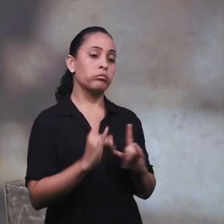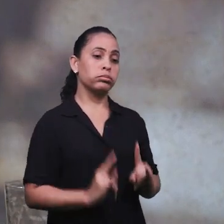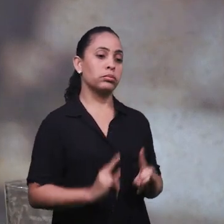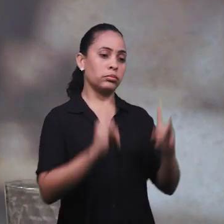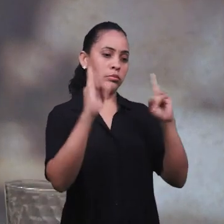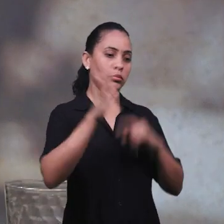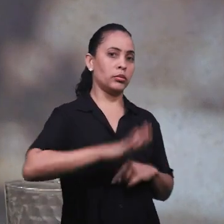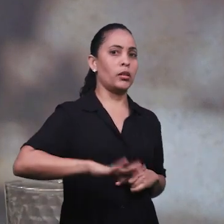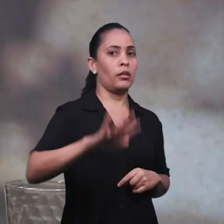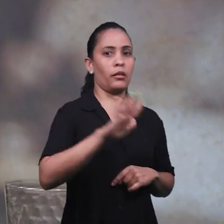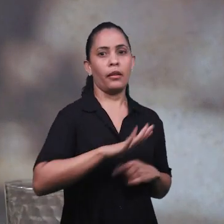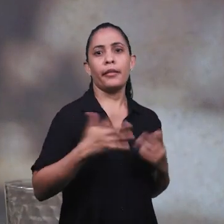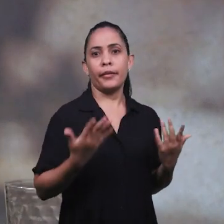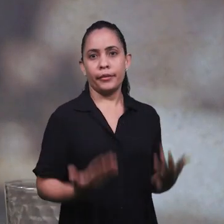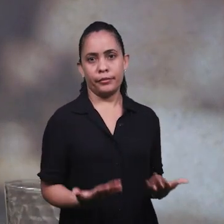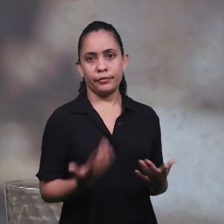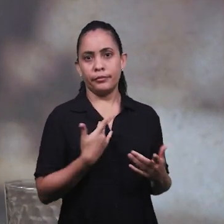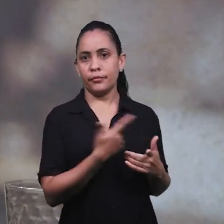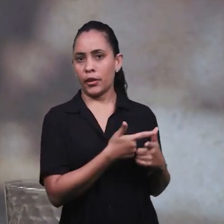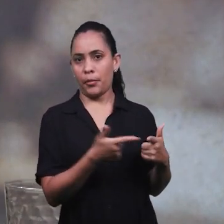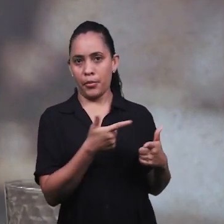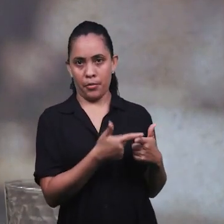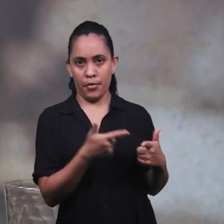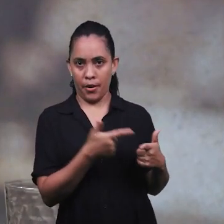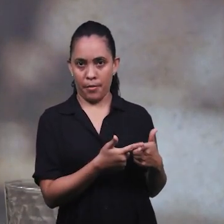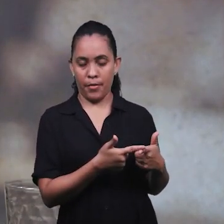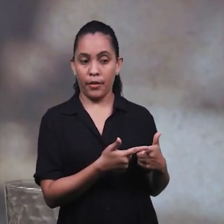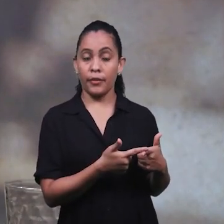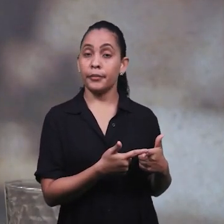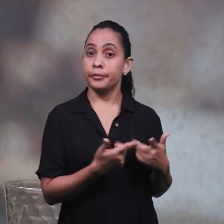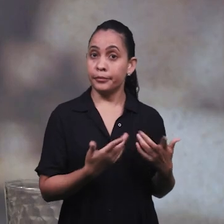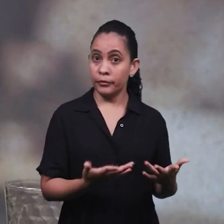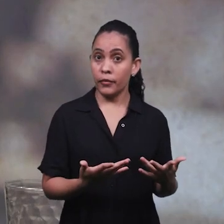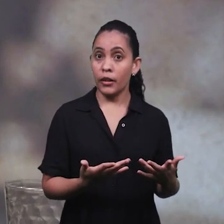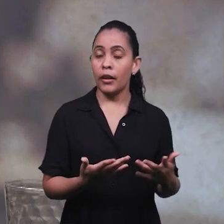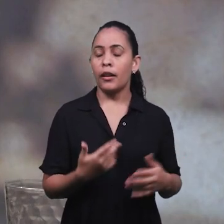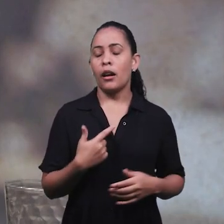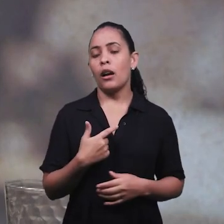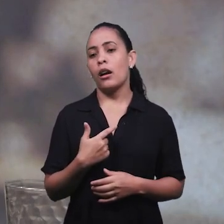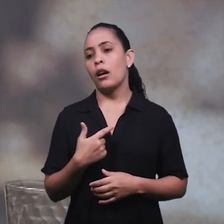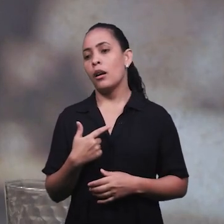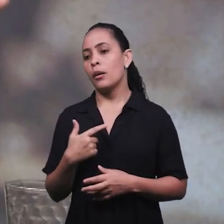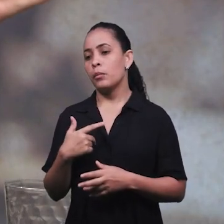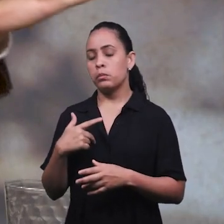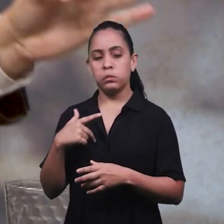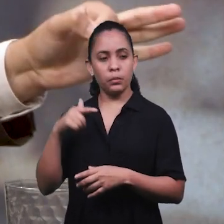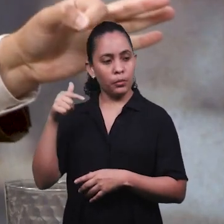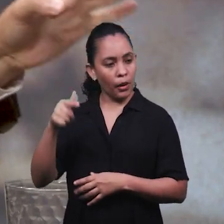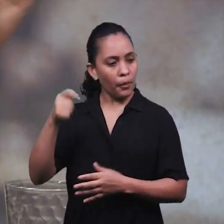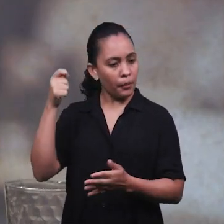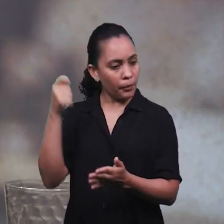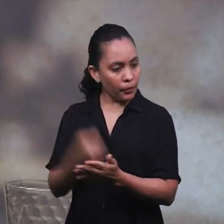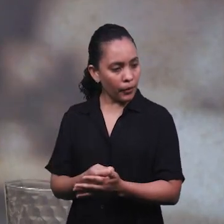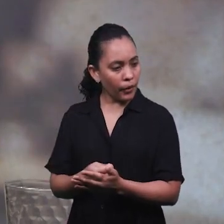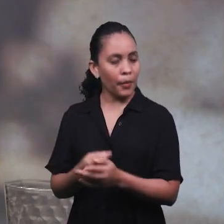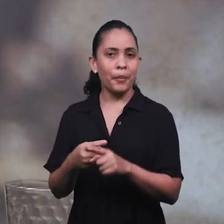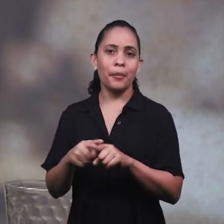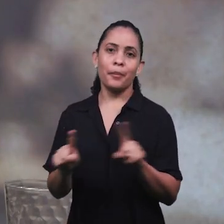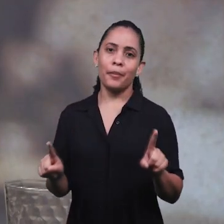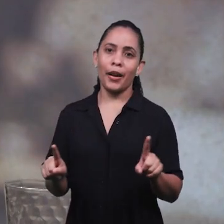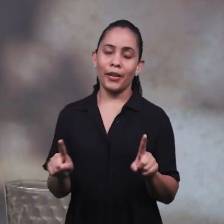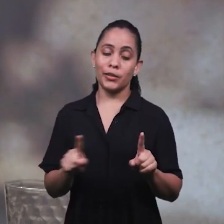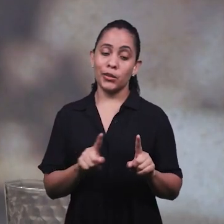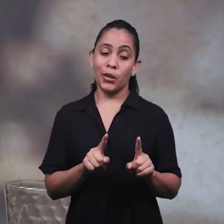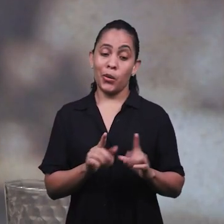vai estar completamente prejudicado, porque ele contava em receber aquele valor para arcar com as suas obrigações, mas por conta